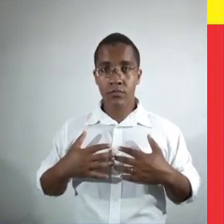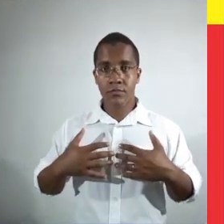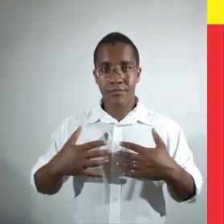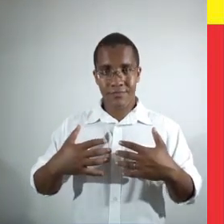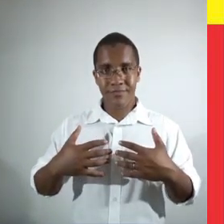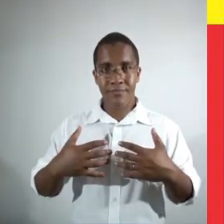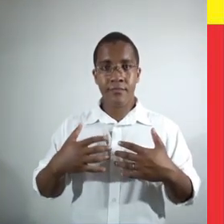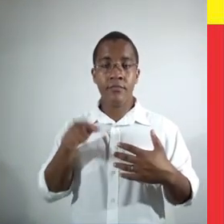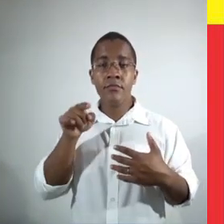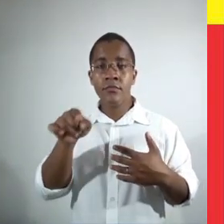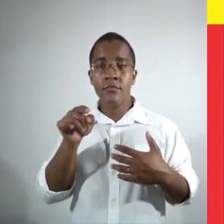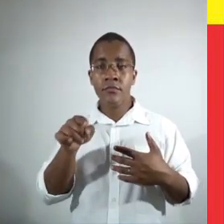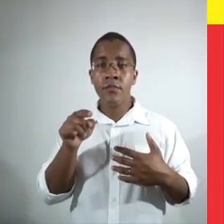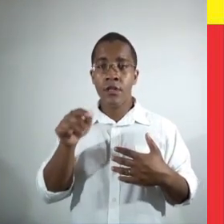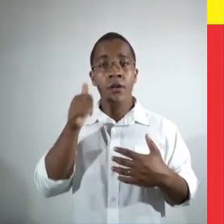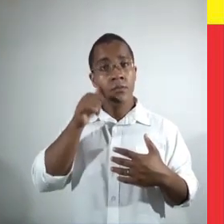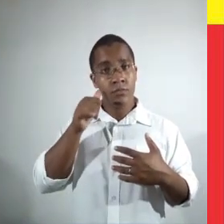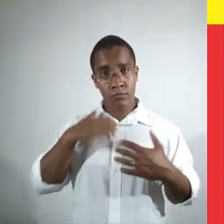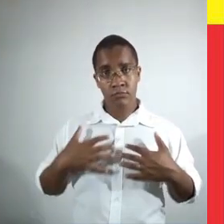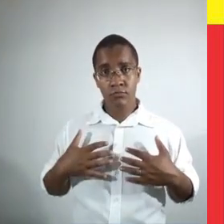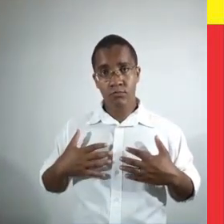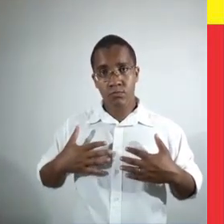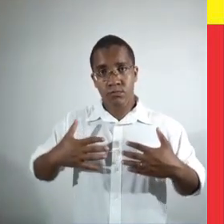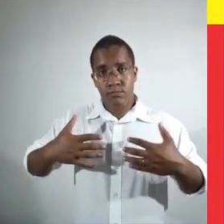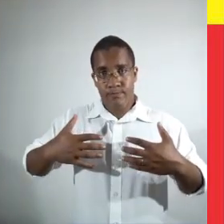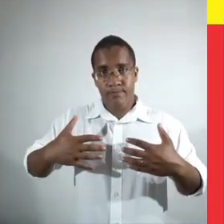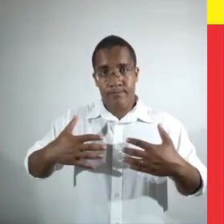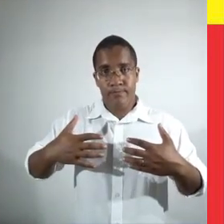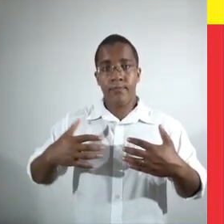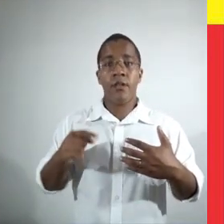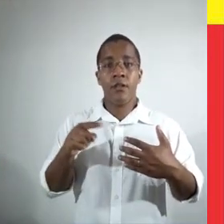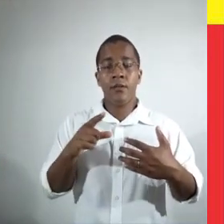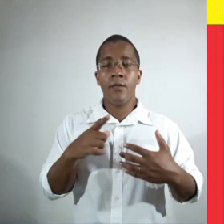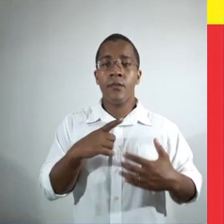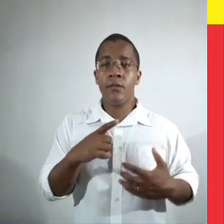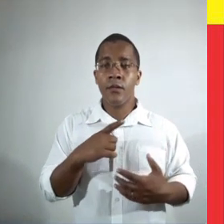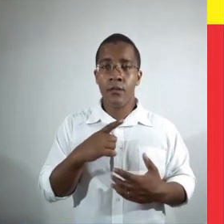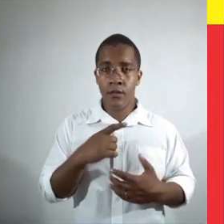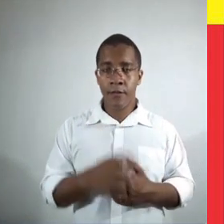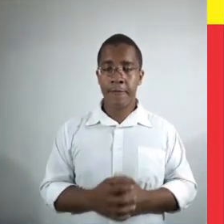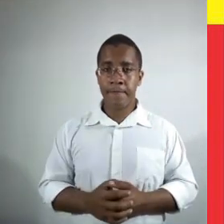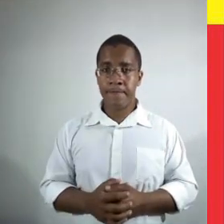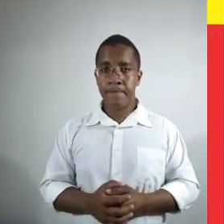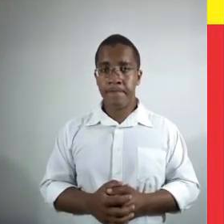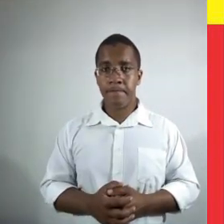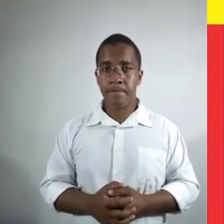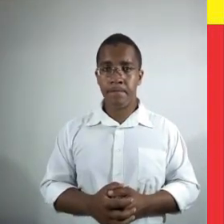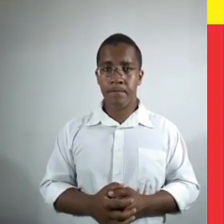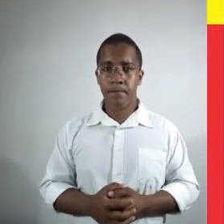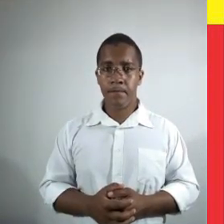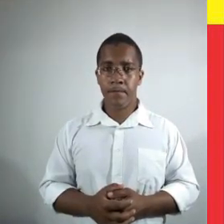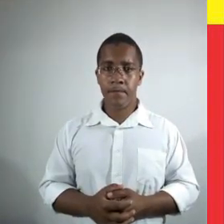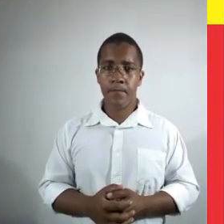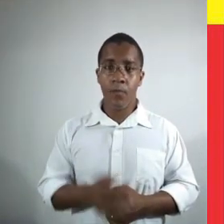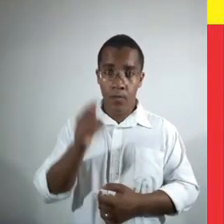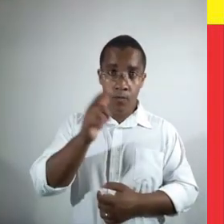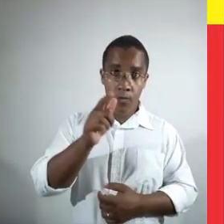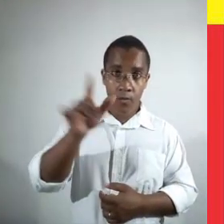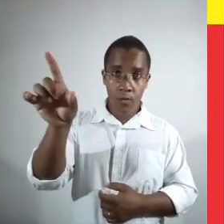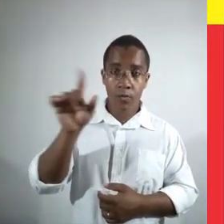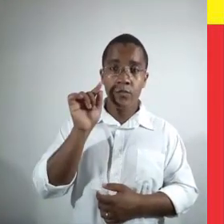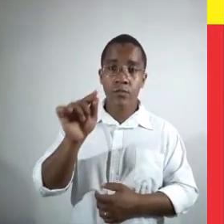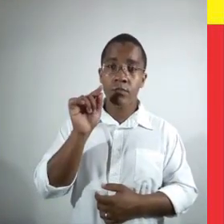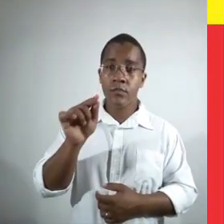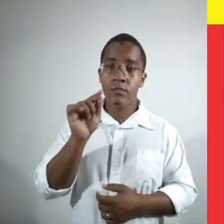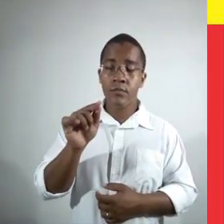que é o hormônio, né, vai atuar no sexo feminino, nas meninas, vai desenvolver as glândulas mamárias.